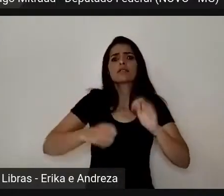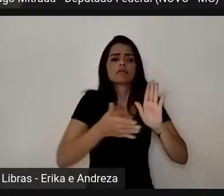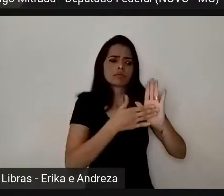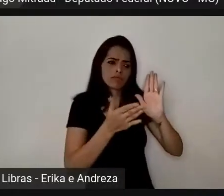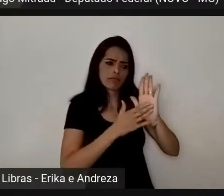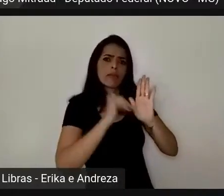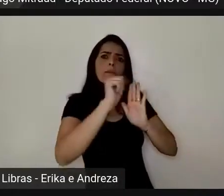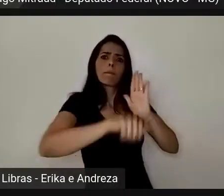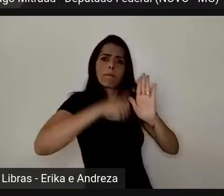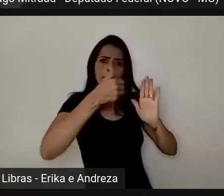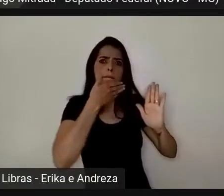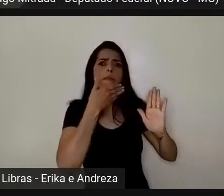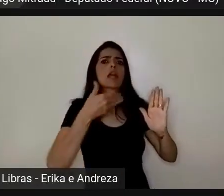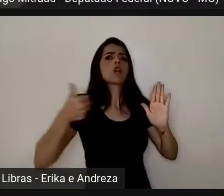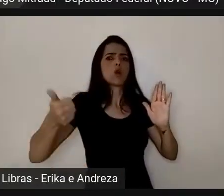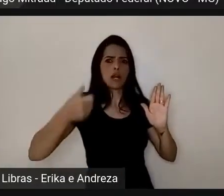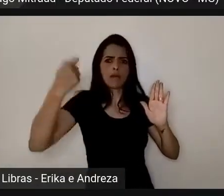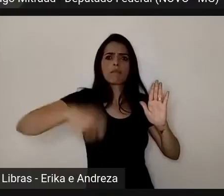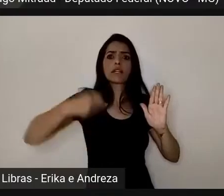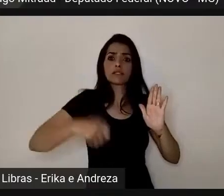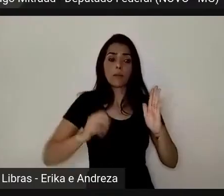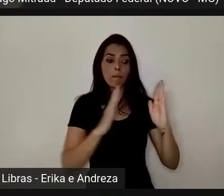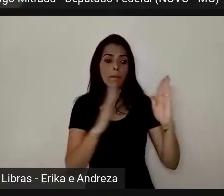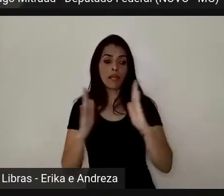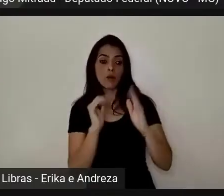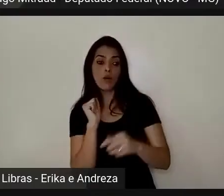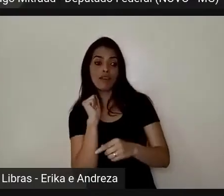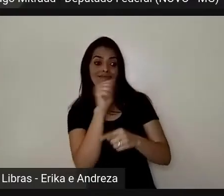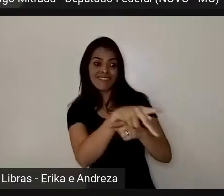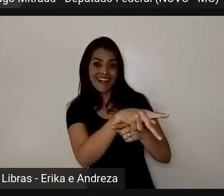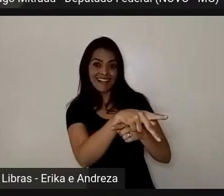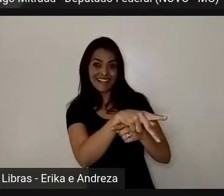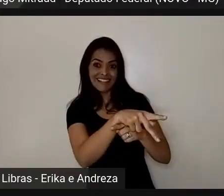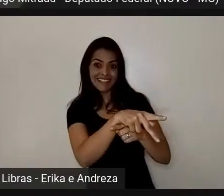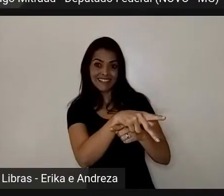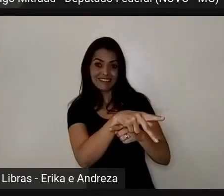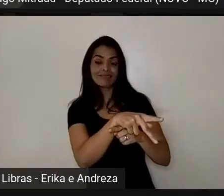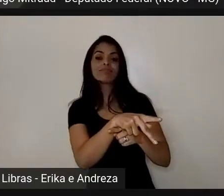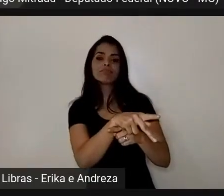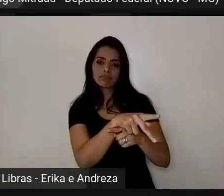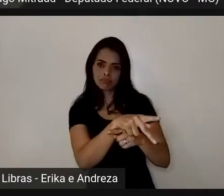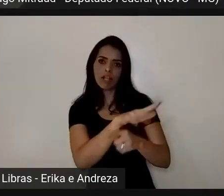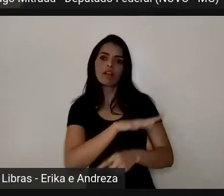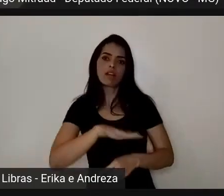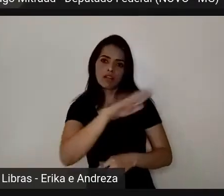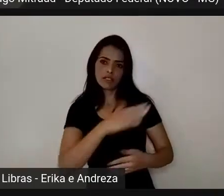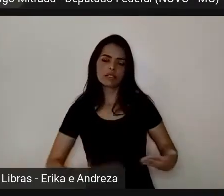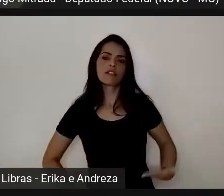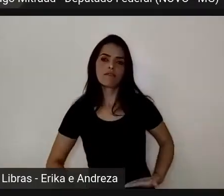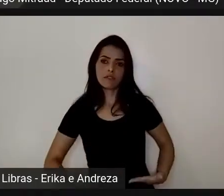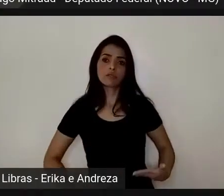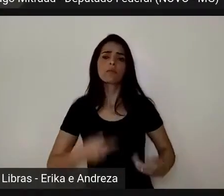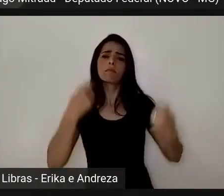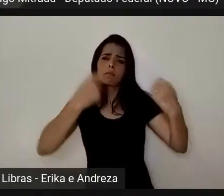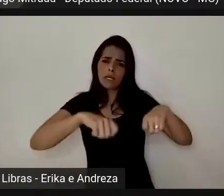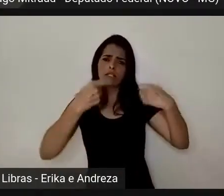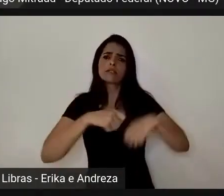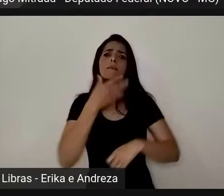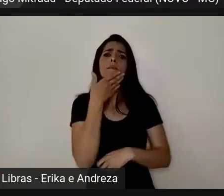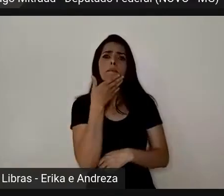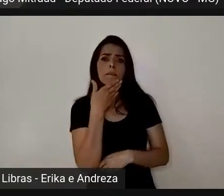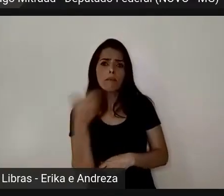de entrada do servidor no serviço público, né? Precisa ser melhor esse estágio